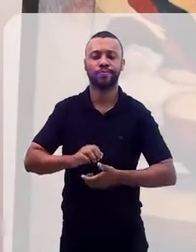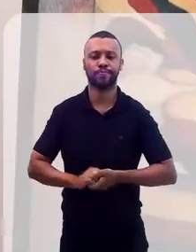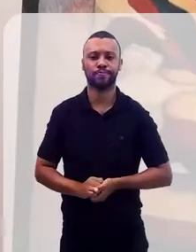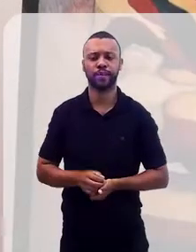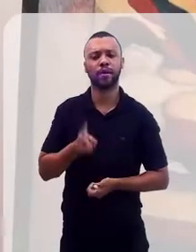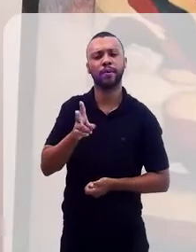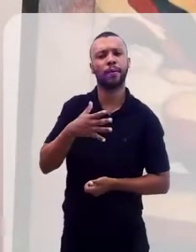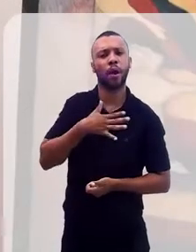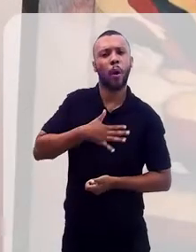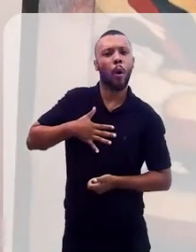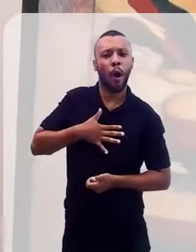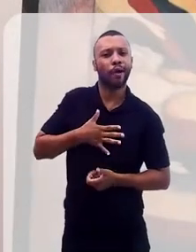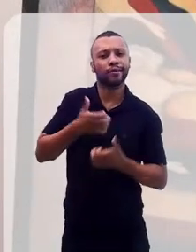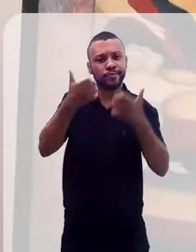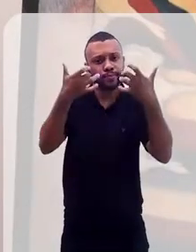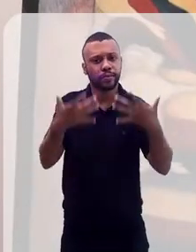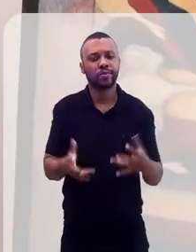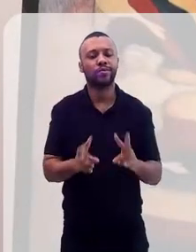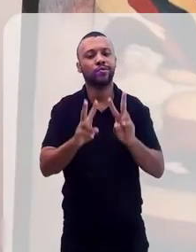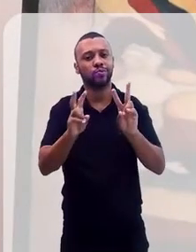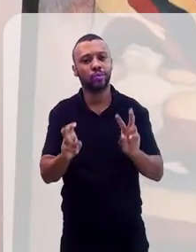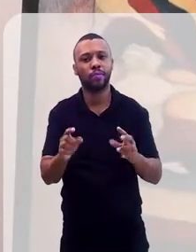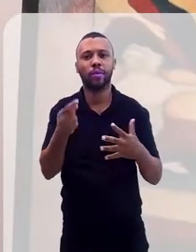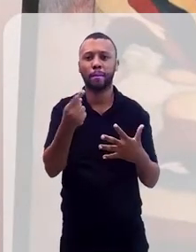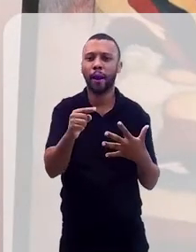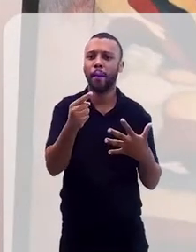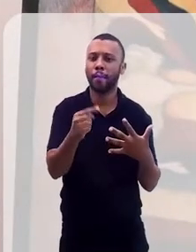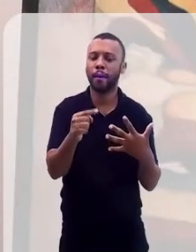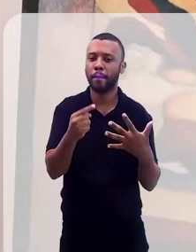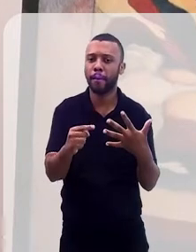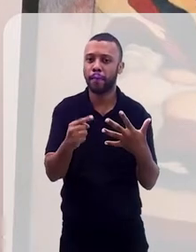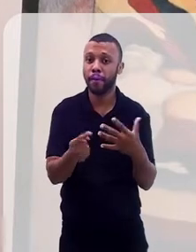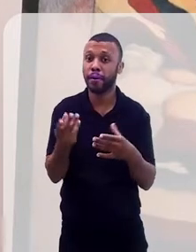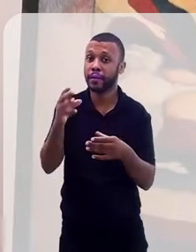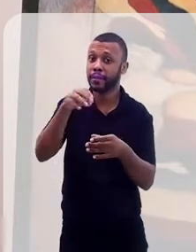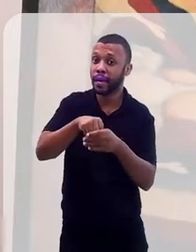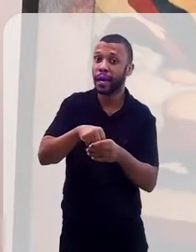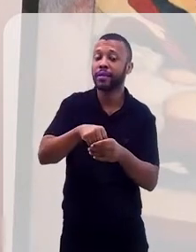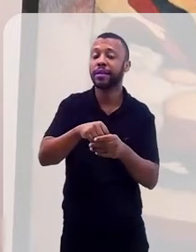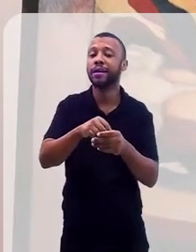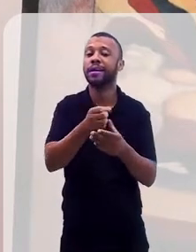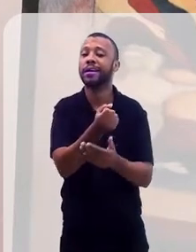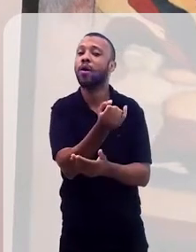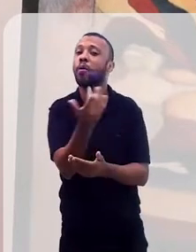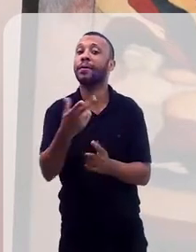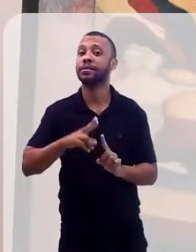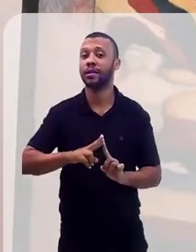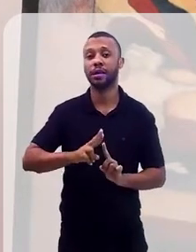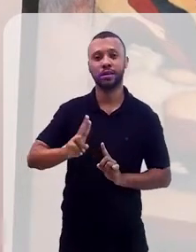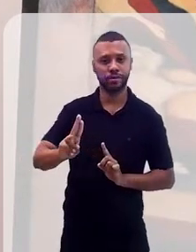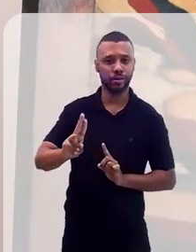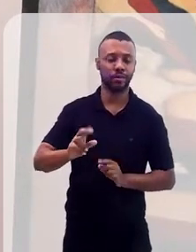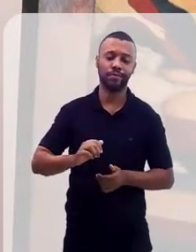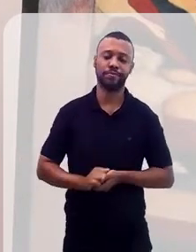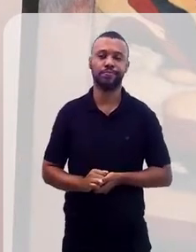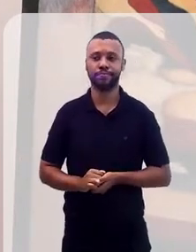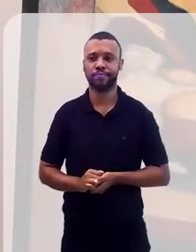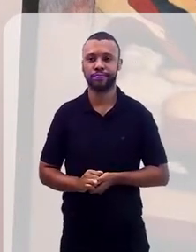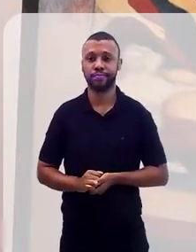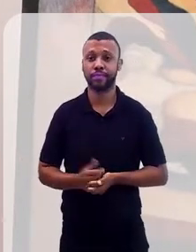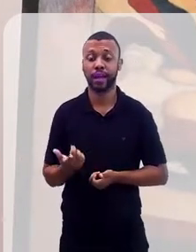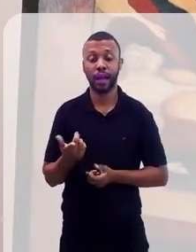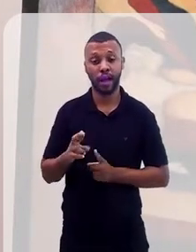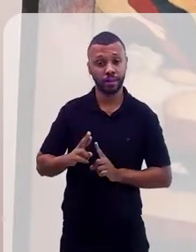finalidade. Eu gosto sempre de falar sobre as coincidências que existem entre as